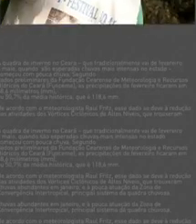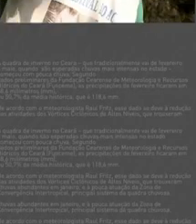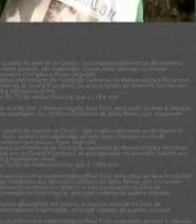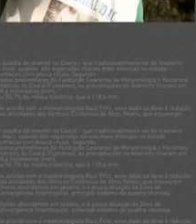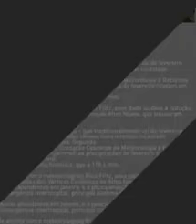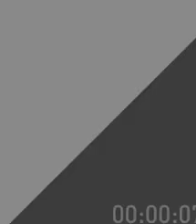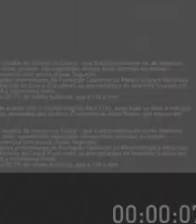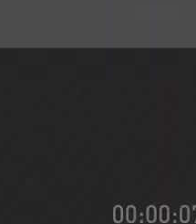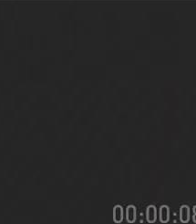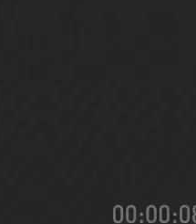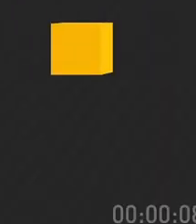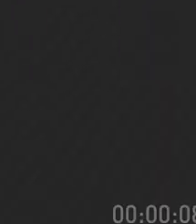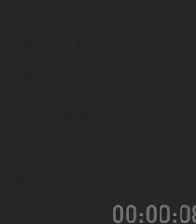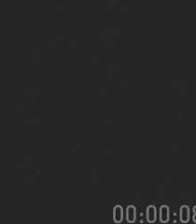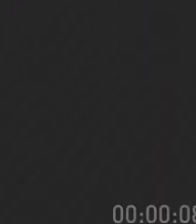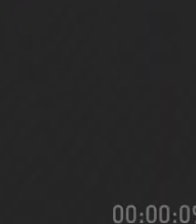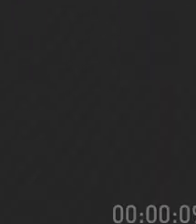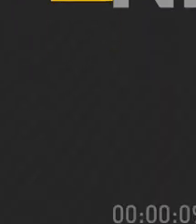ae